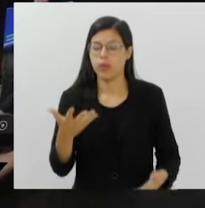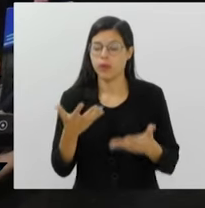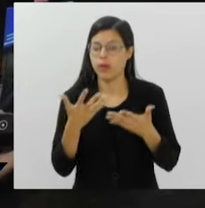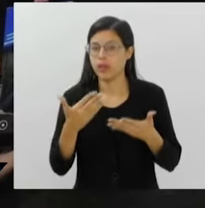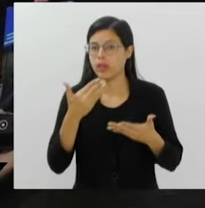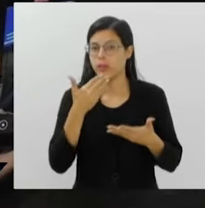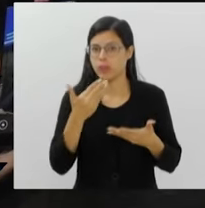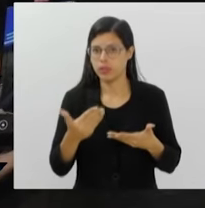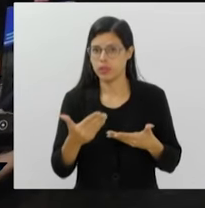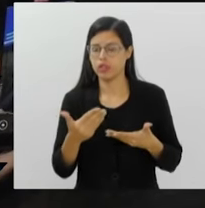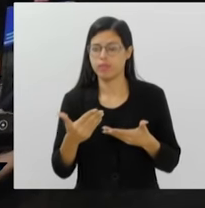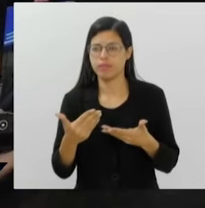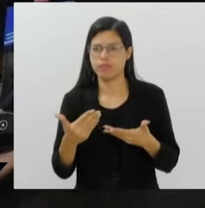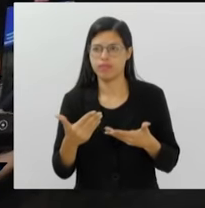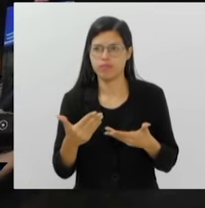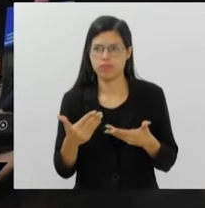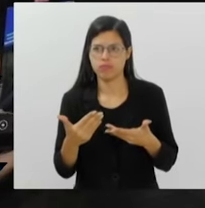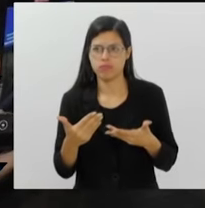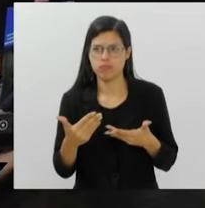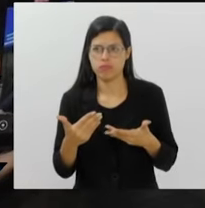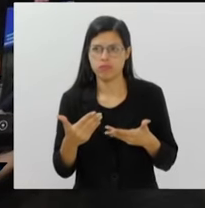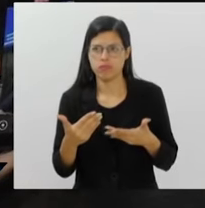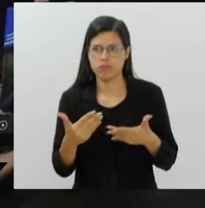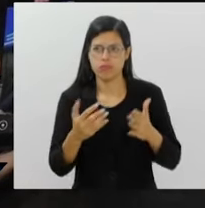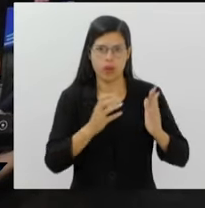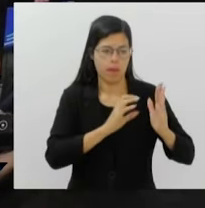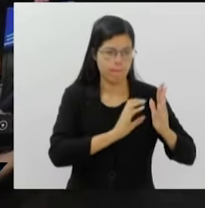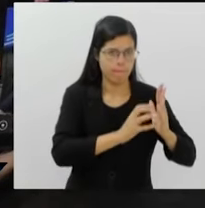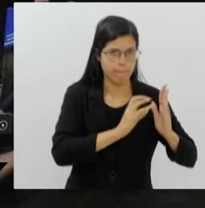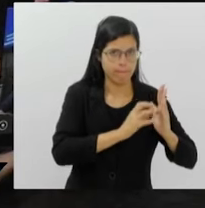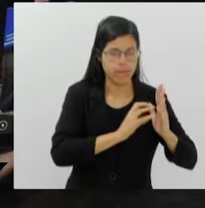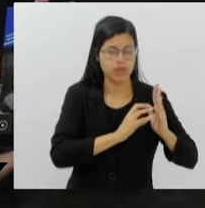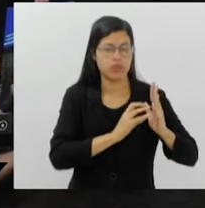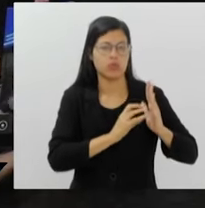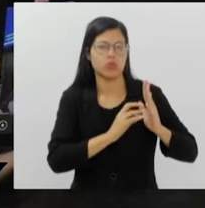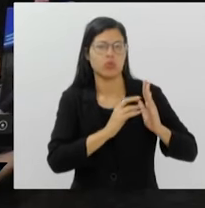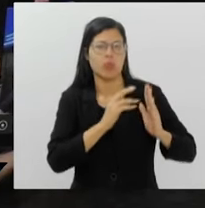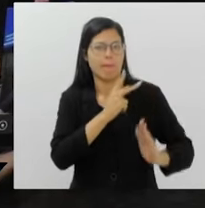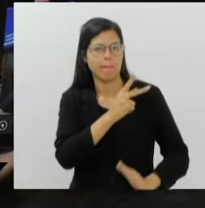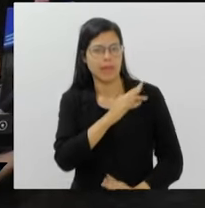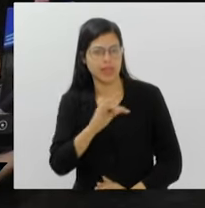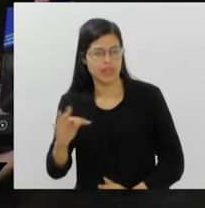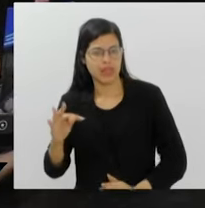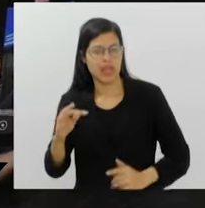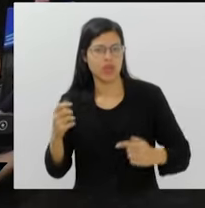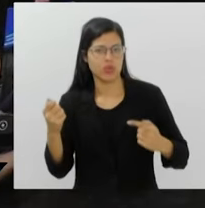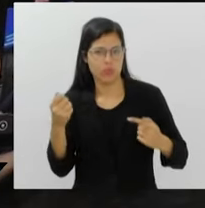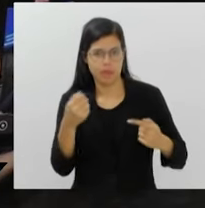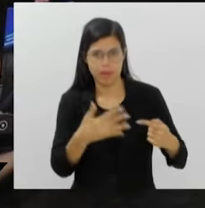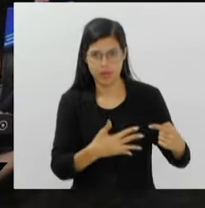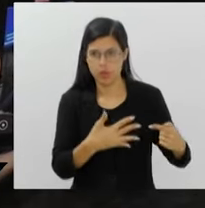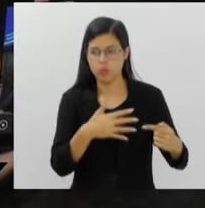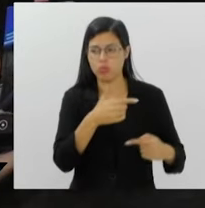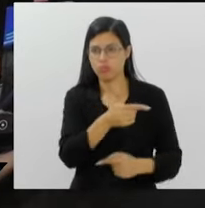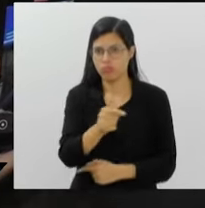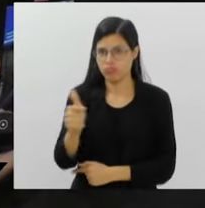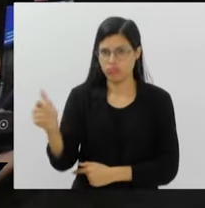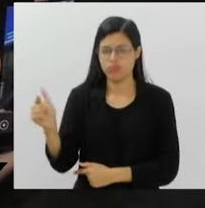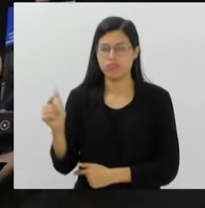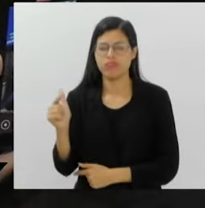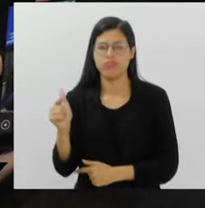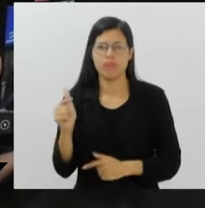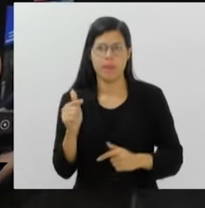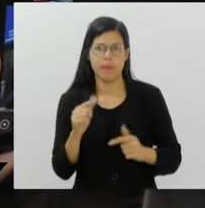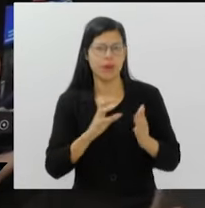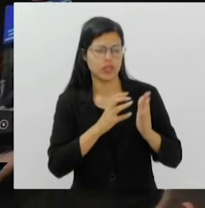inclusive, com uma bancada do PT, do PSOL, do PSB, dos partidos de esquerda, que eu respeito, que eu dou todo